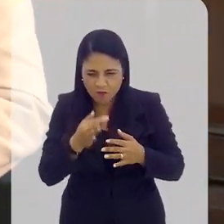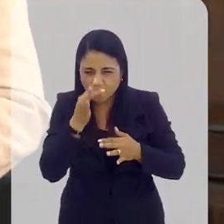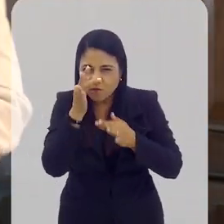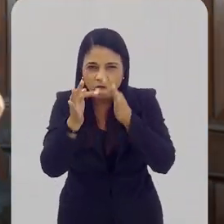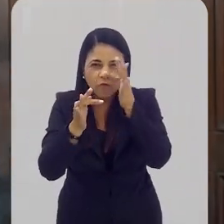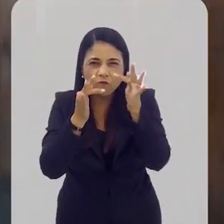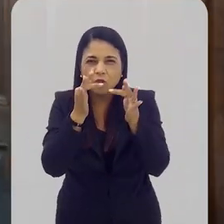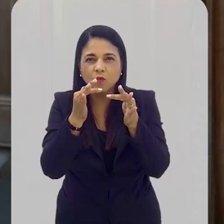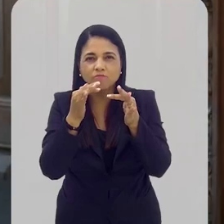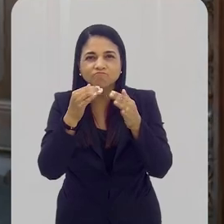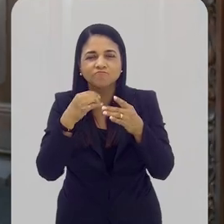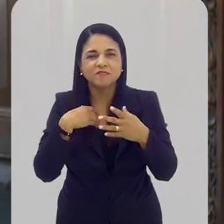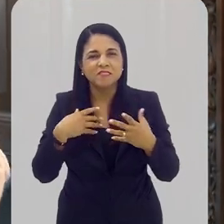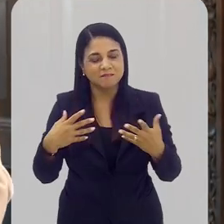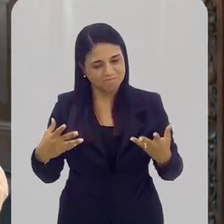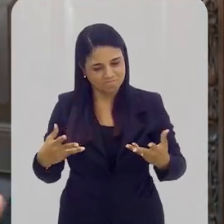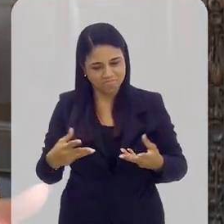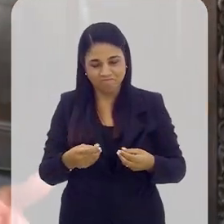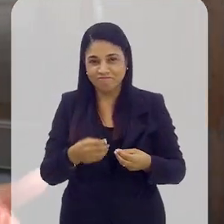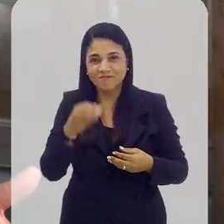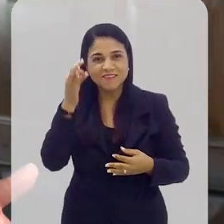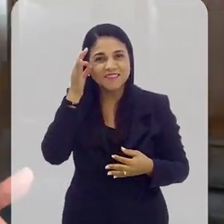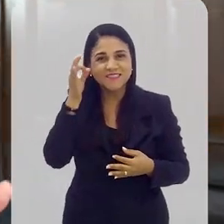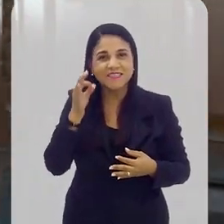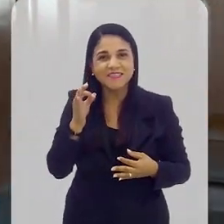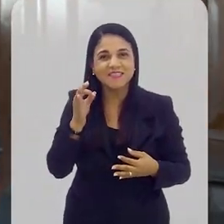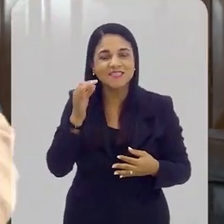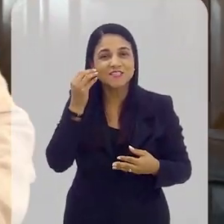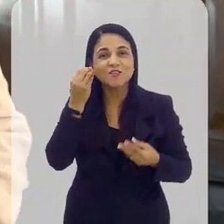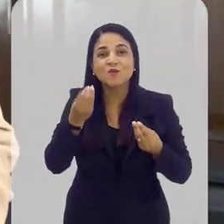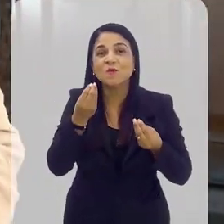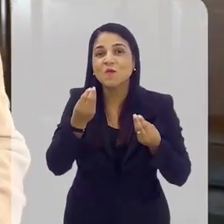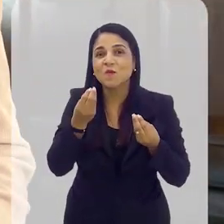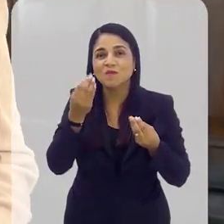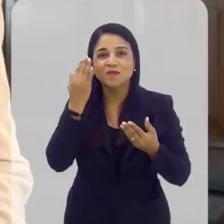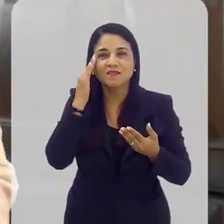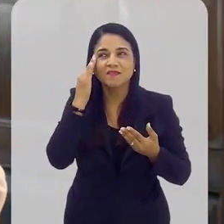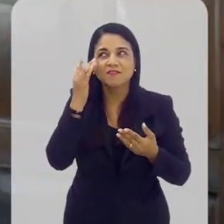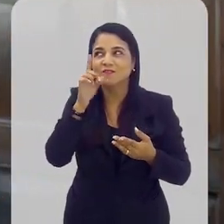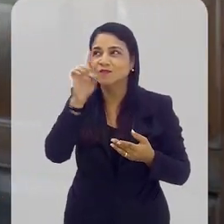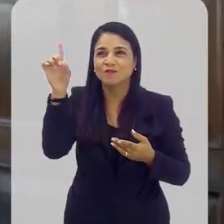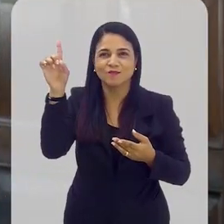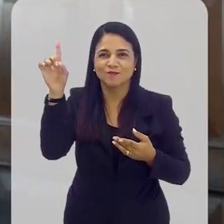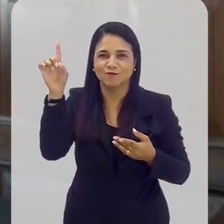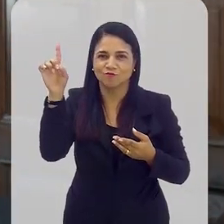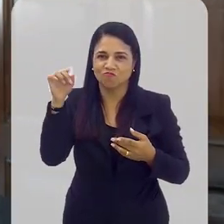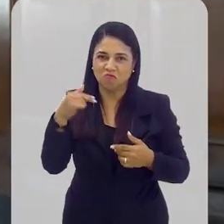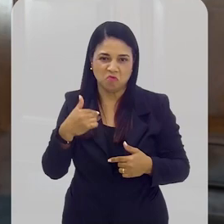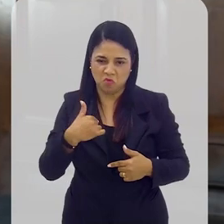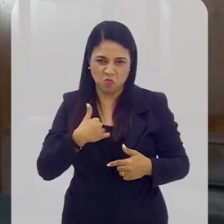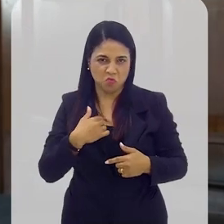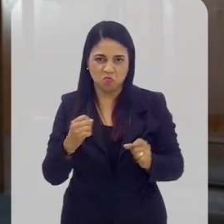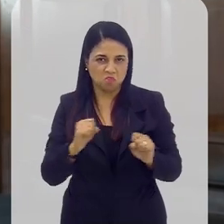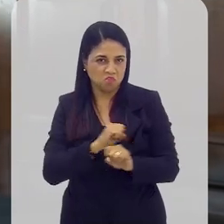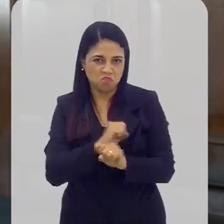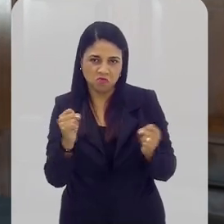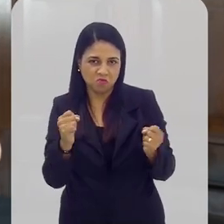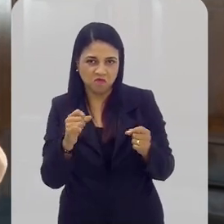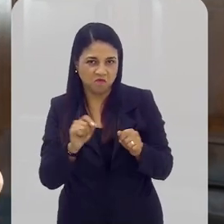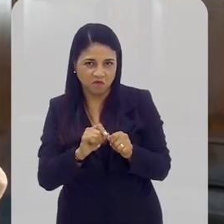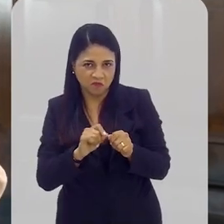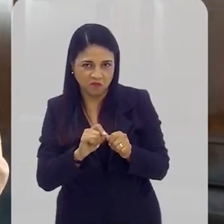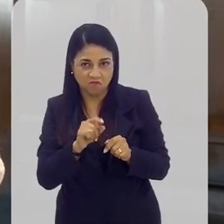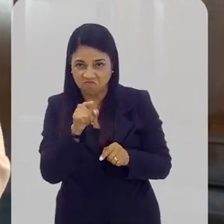entender que existem coisas que só Deus faz. Eu não posso fazer, você não pode fazer.